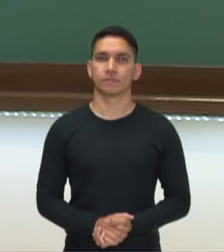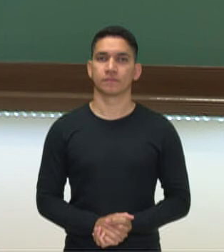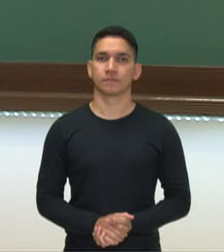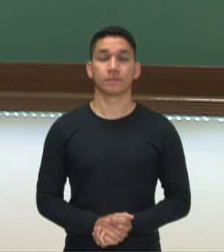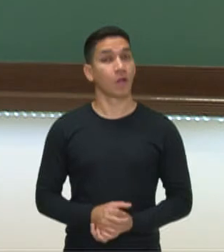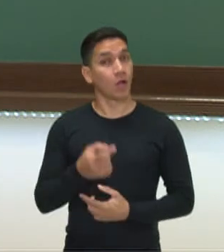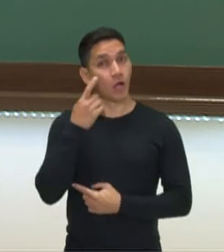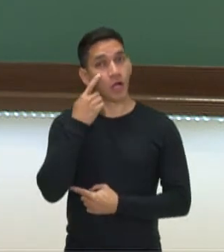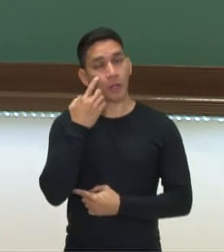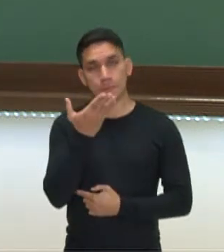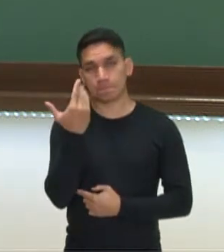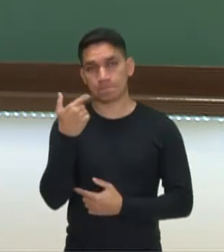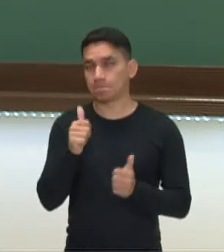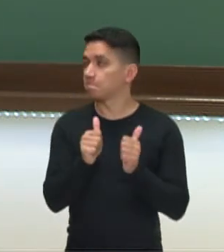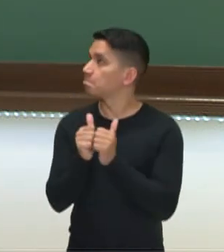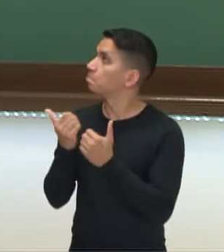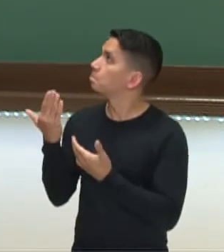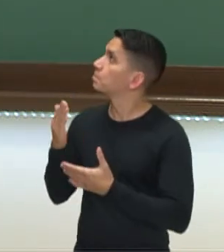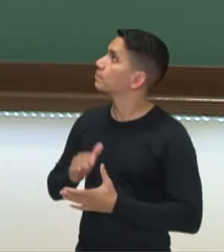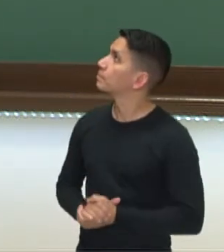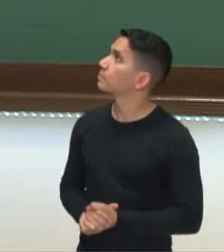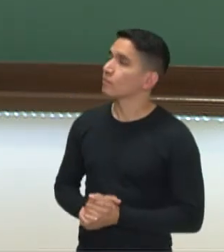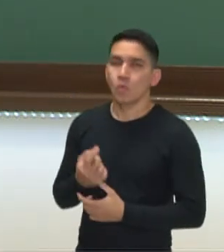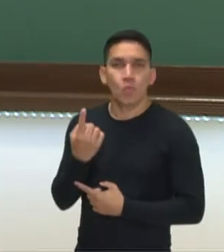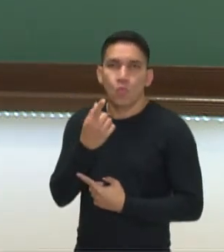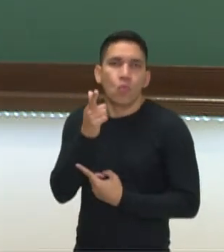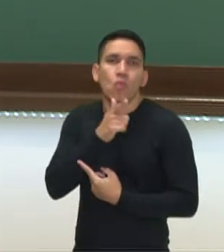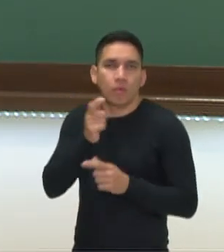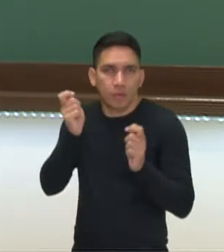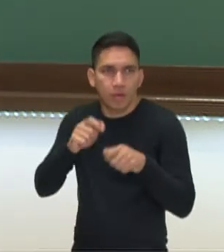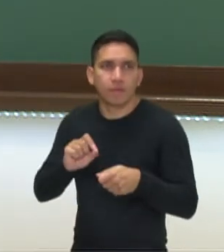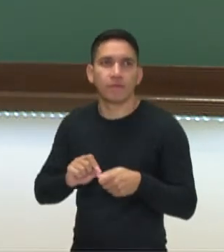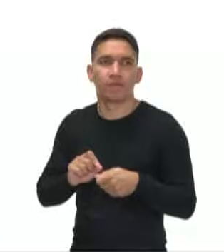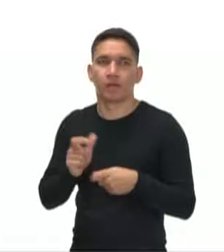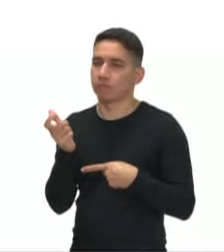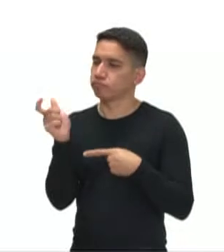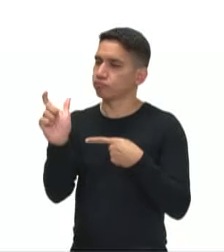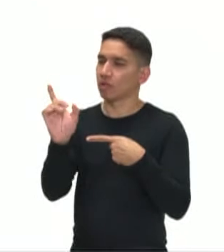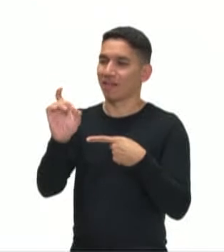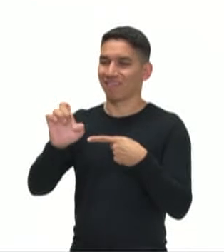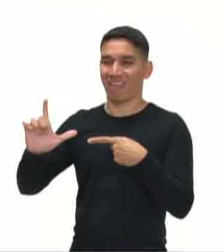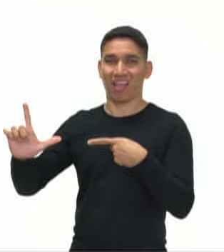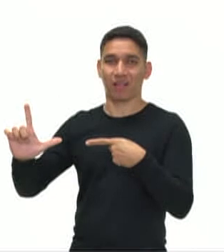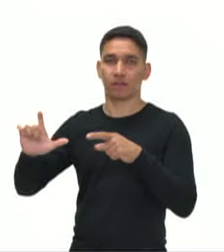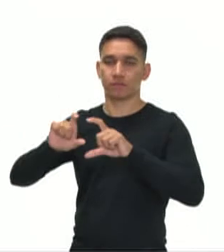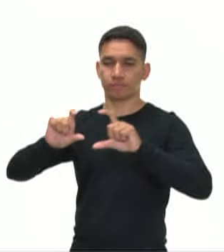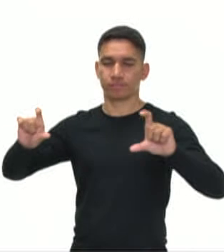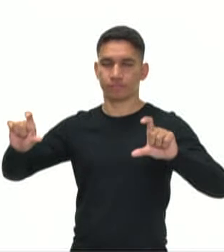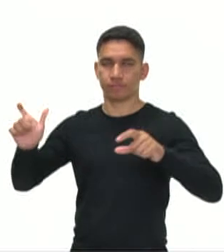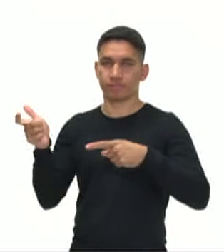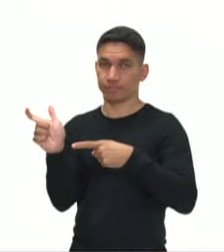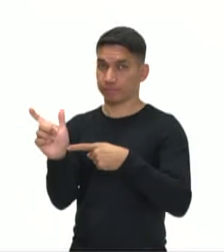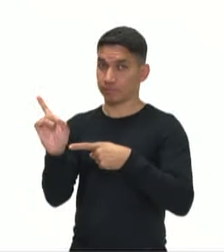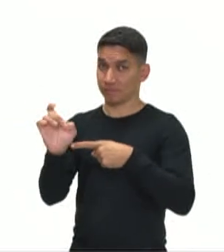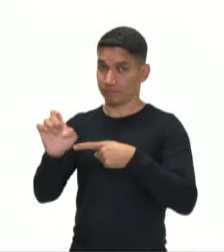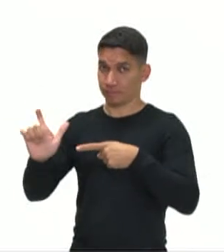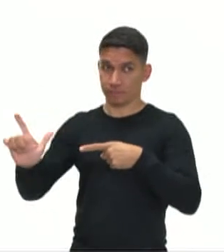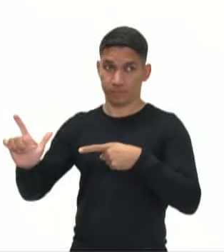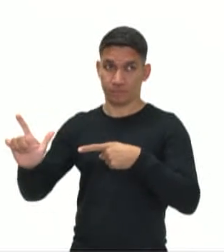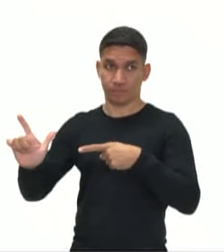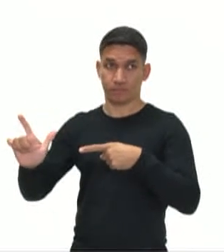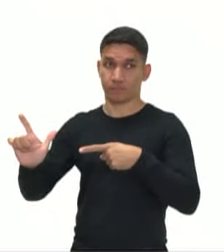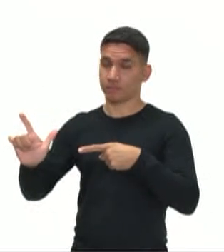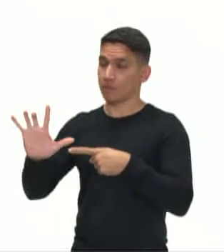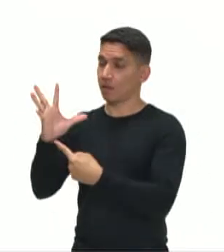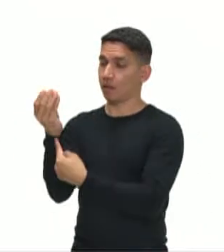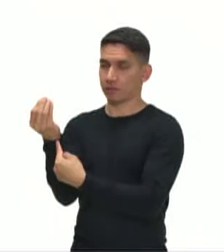Ó, venham comigo. A única possibilidade que eu tenho, ó, introdução à história del arte.